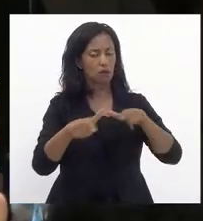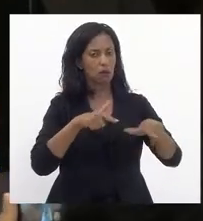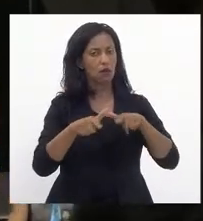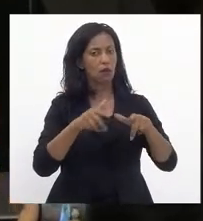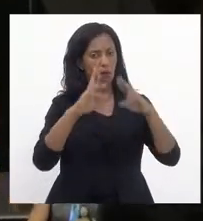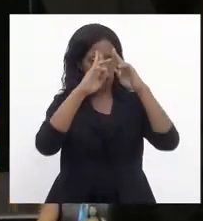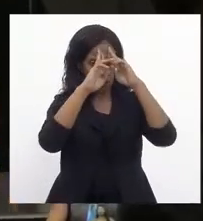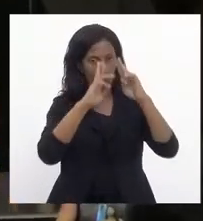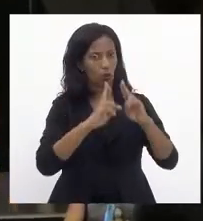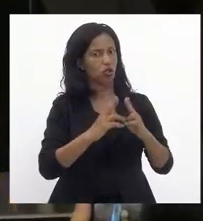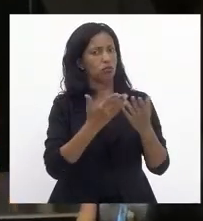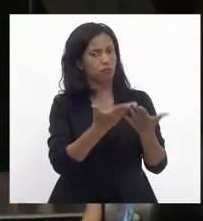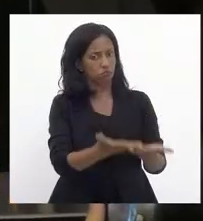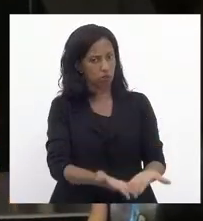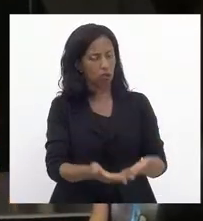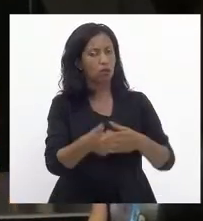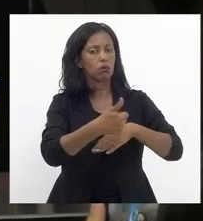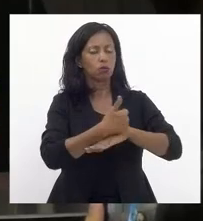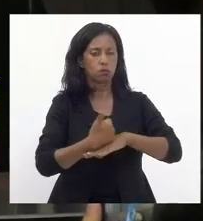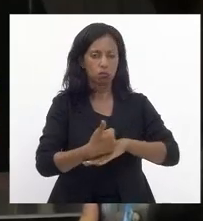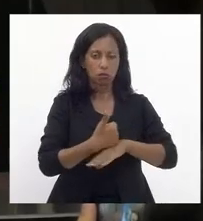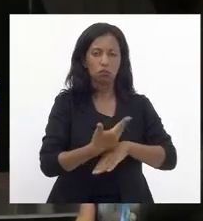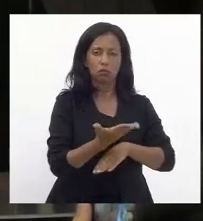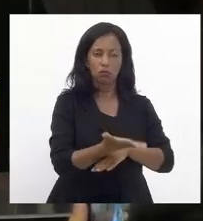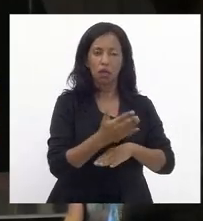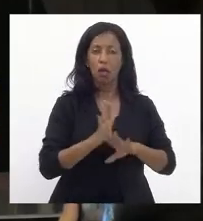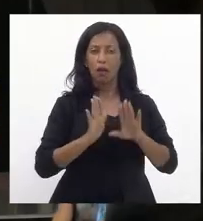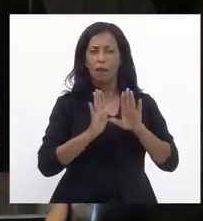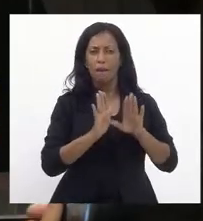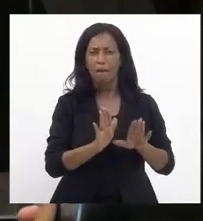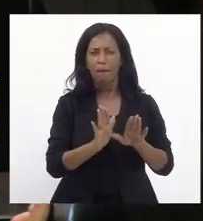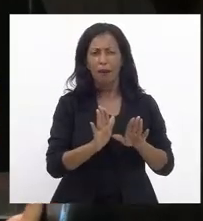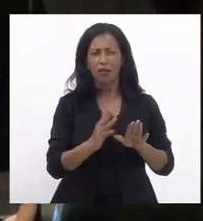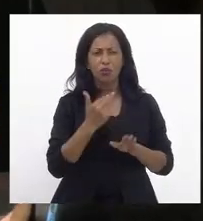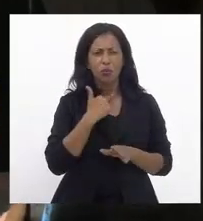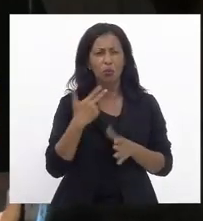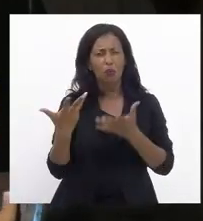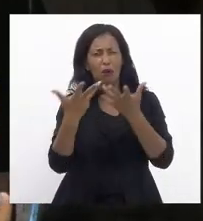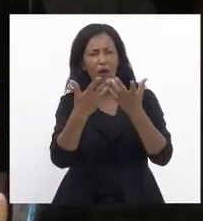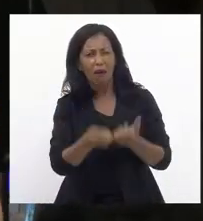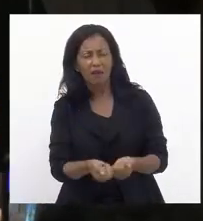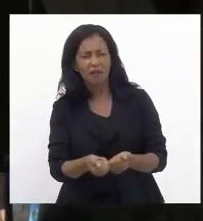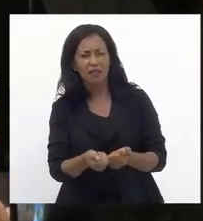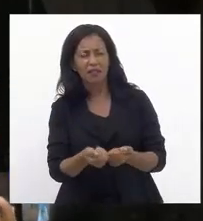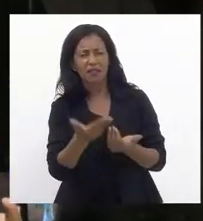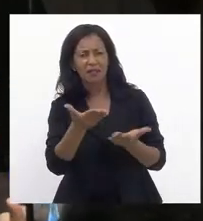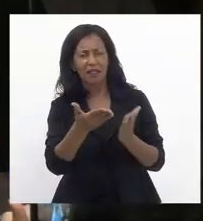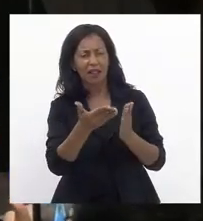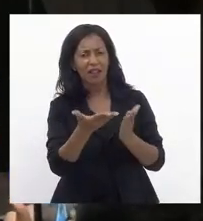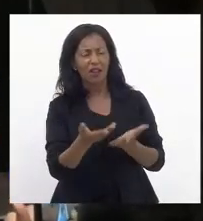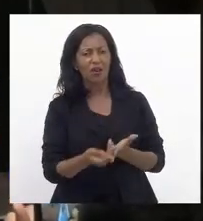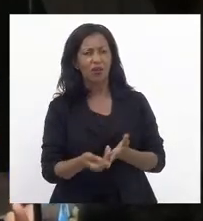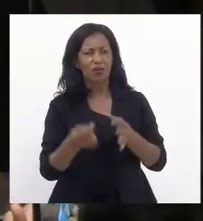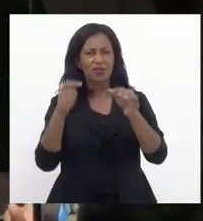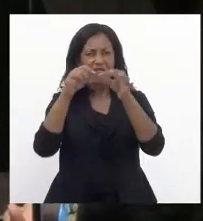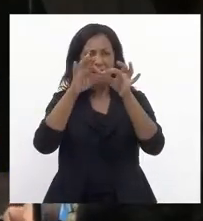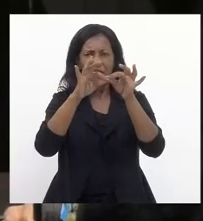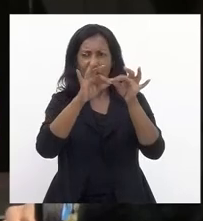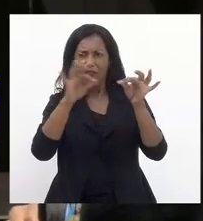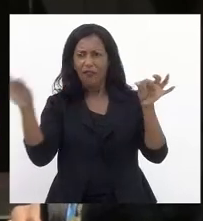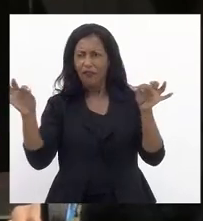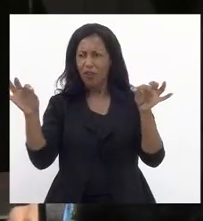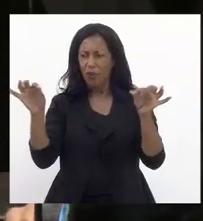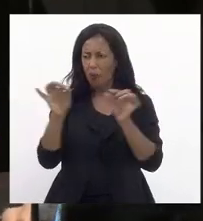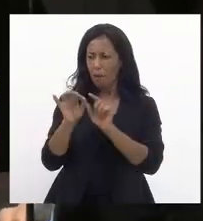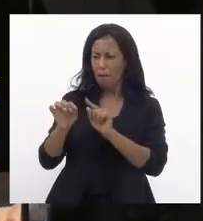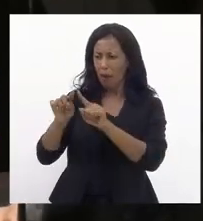com respeito, com dignidade, mas é inadmissível você fazer uma instalação, buscar o